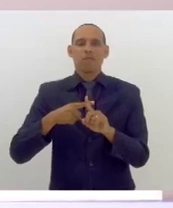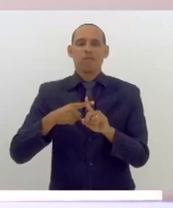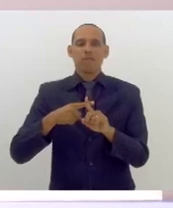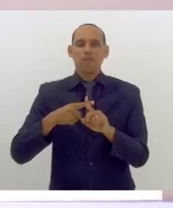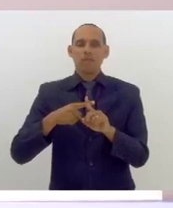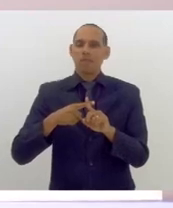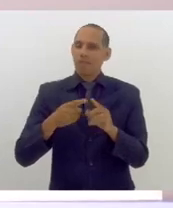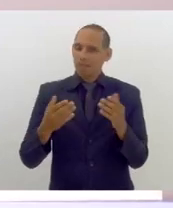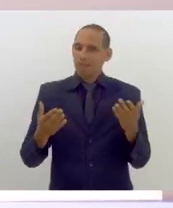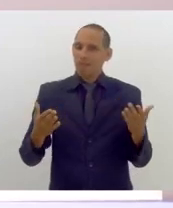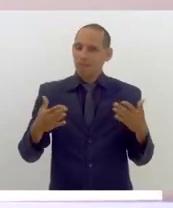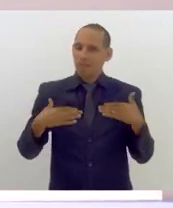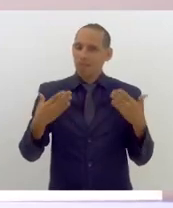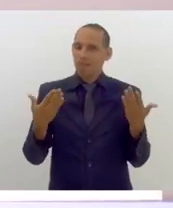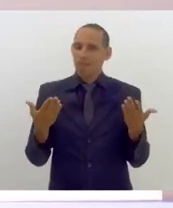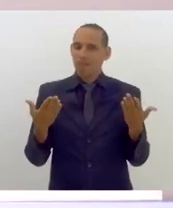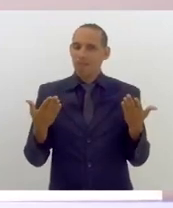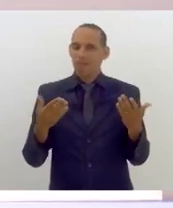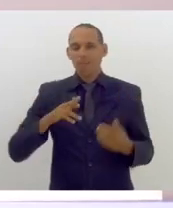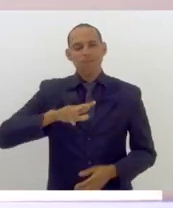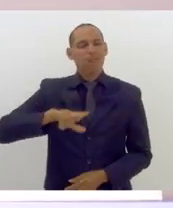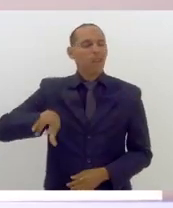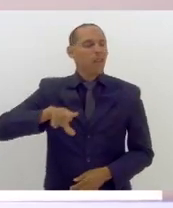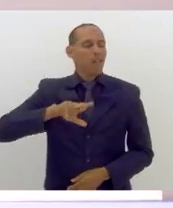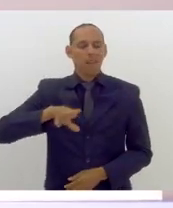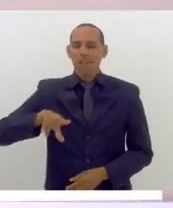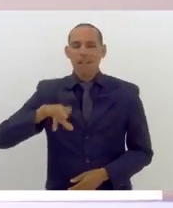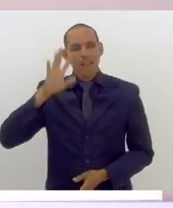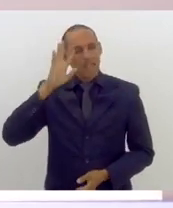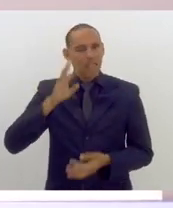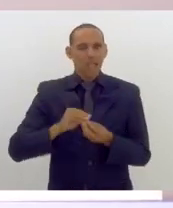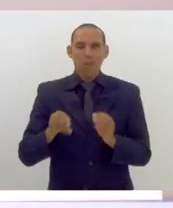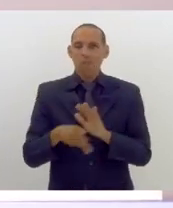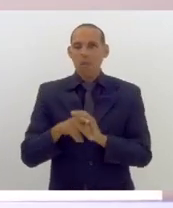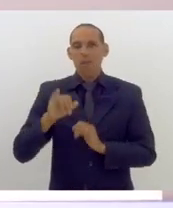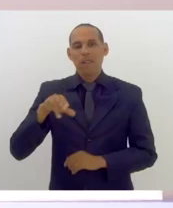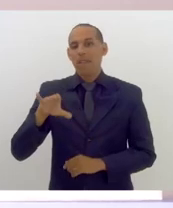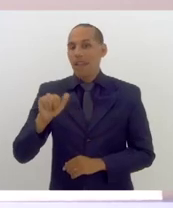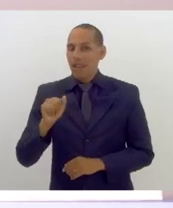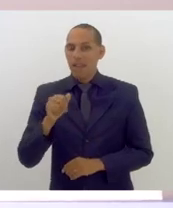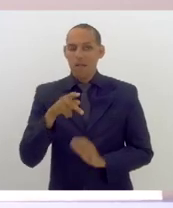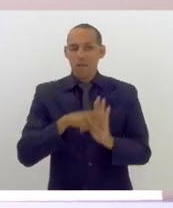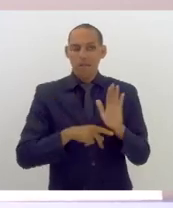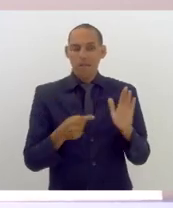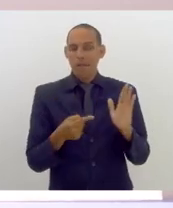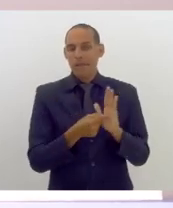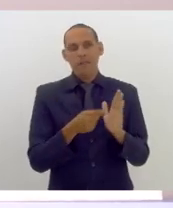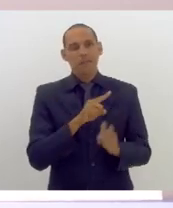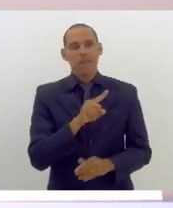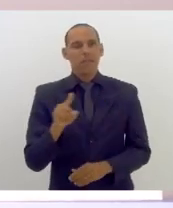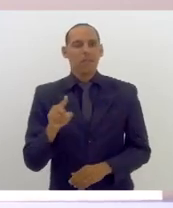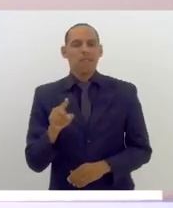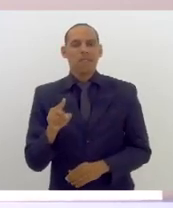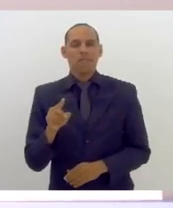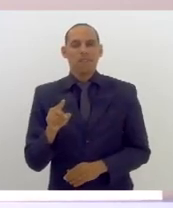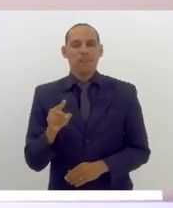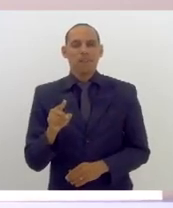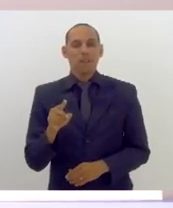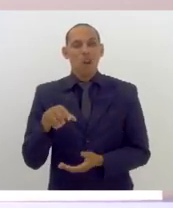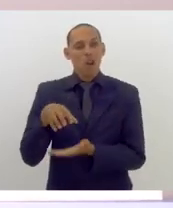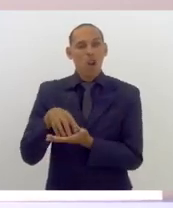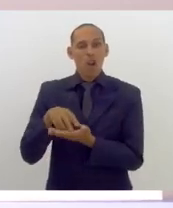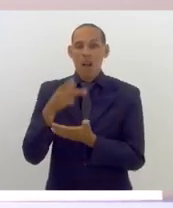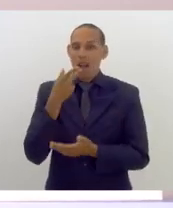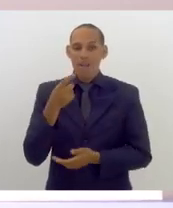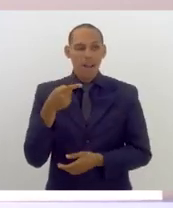página este não foi o entendimento do inércia do projeto em um parecer o órgão classificou